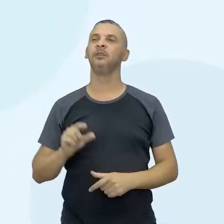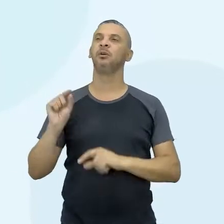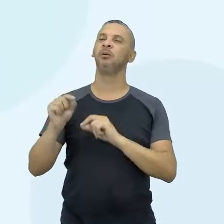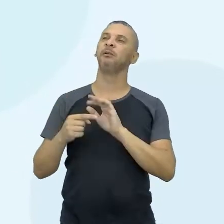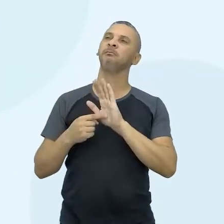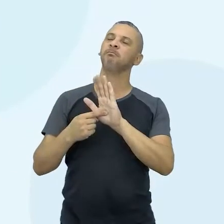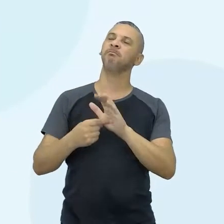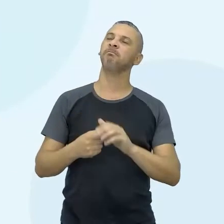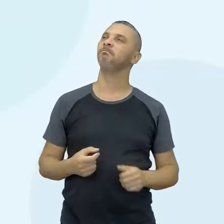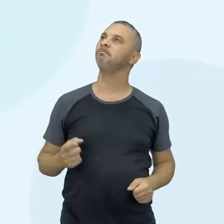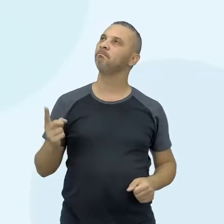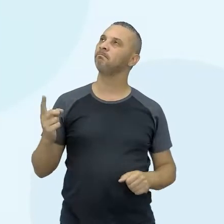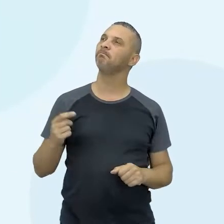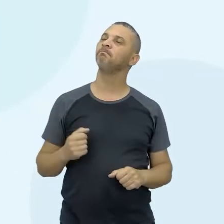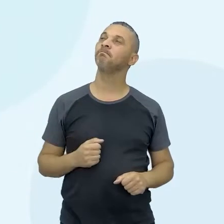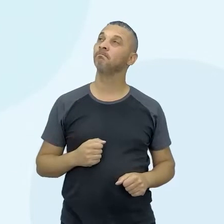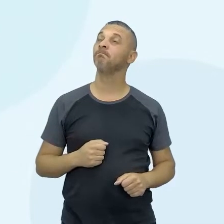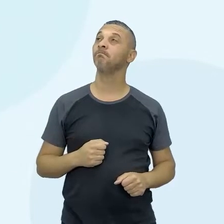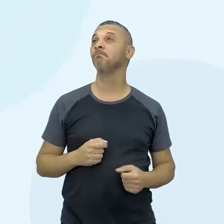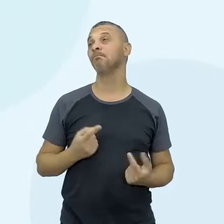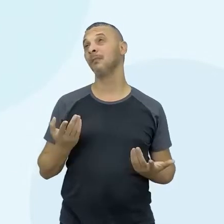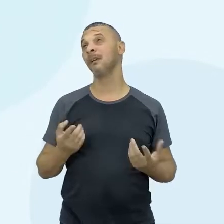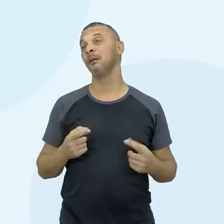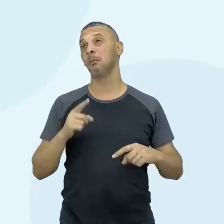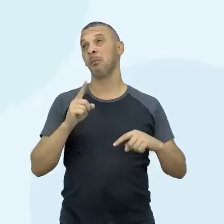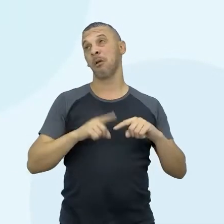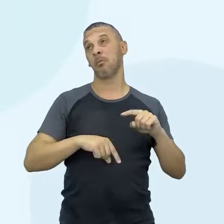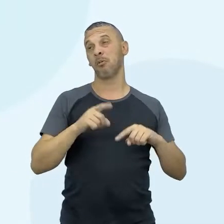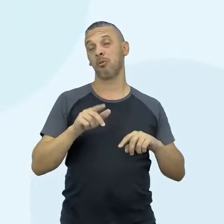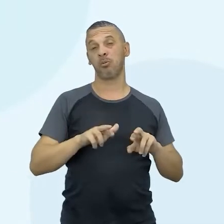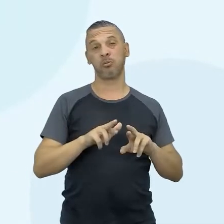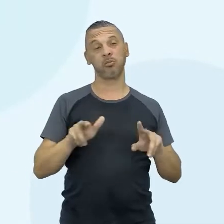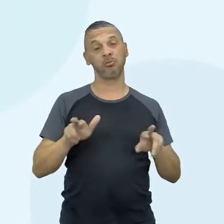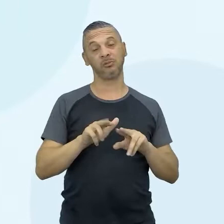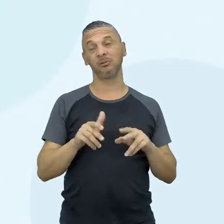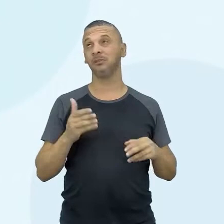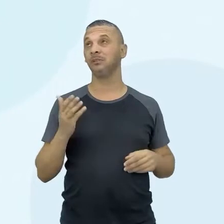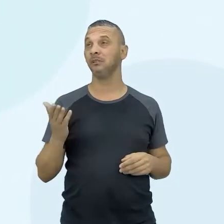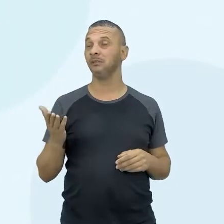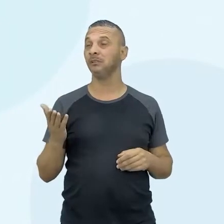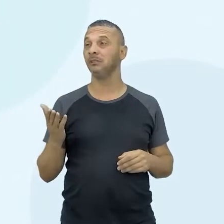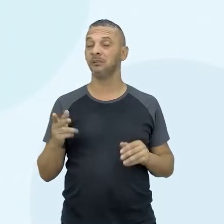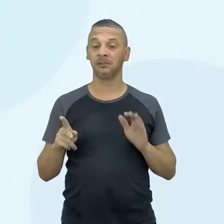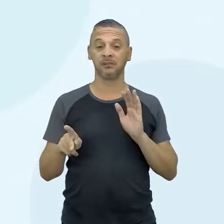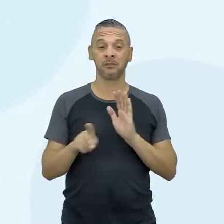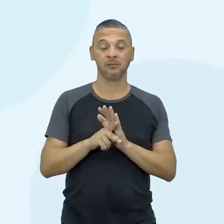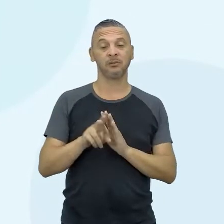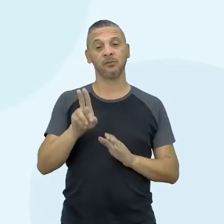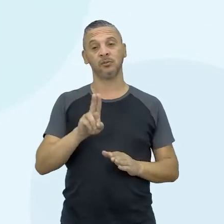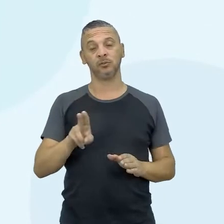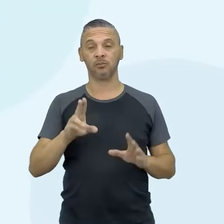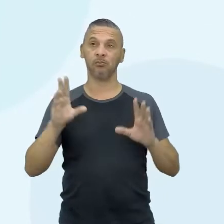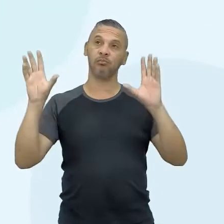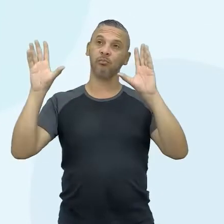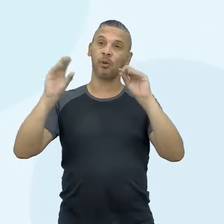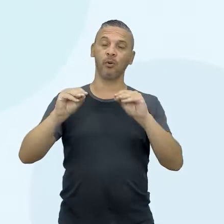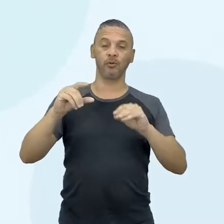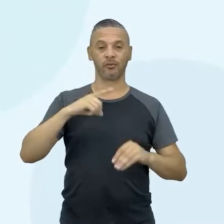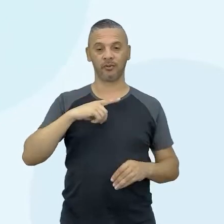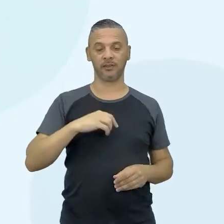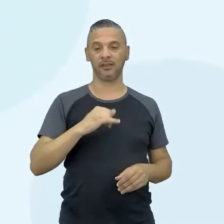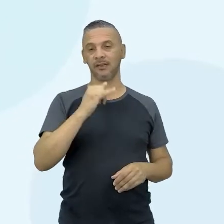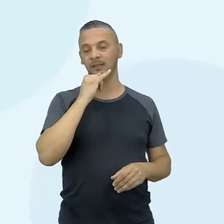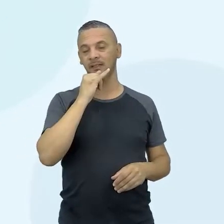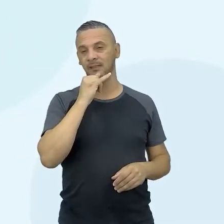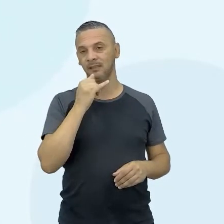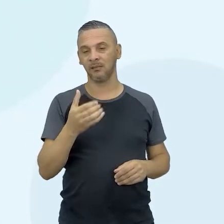Bom, eu acredito que a gente consegue associar a produtos que são consumidos na noite. Então, talvez algum